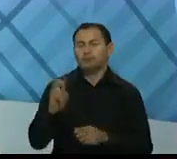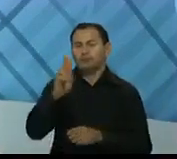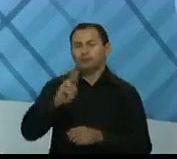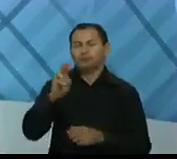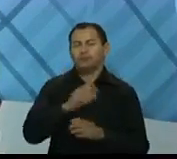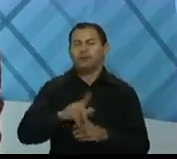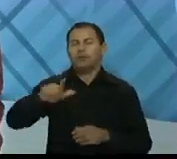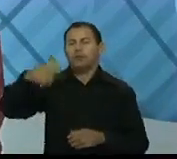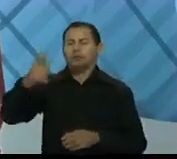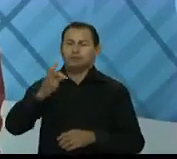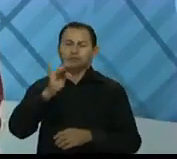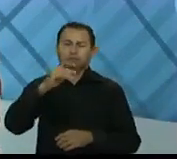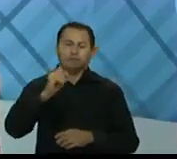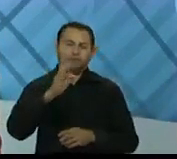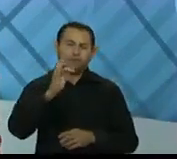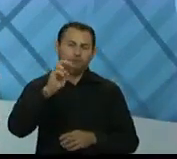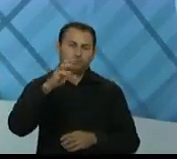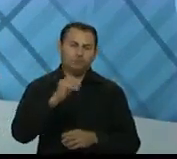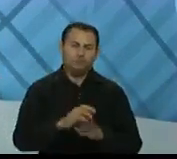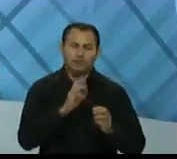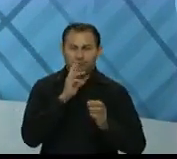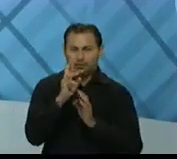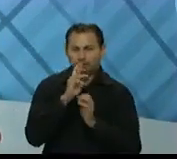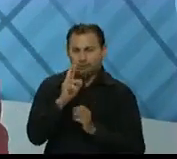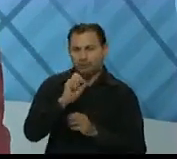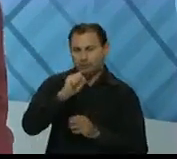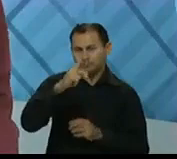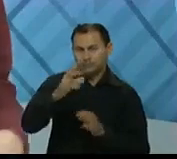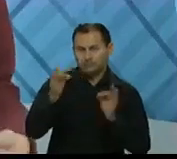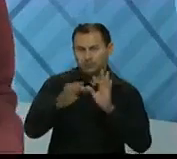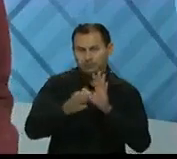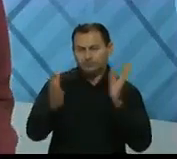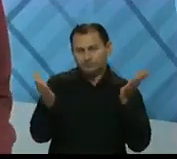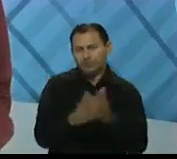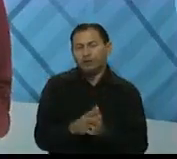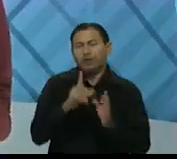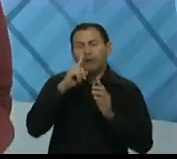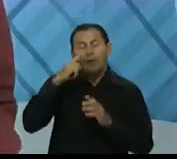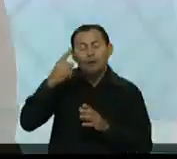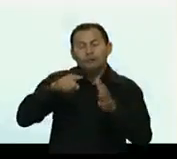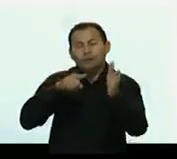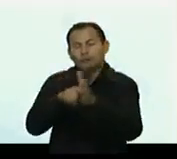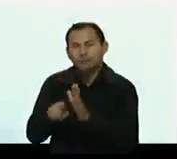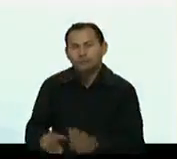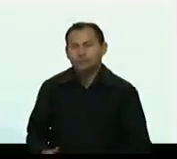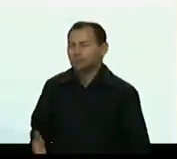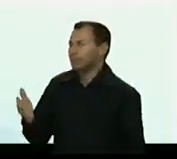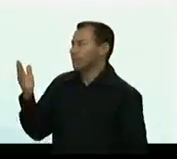utilizar outros tipos de funções para resolver a situação proposta. Vamos a um outro questionamento.